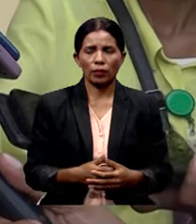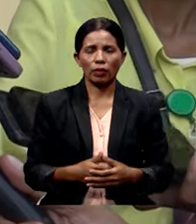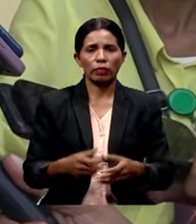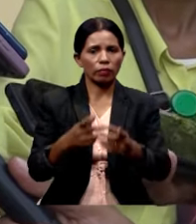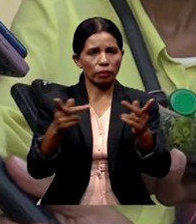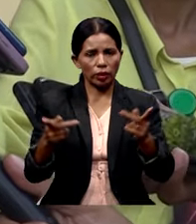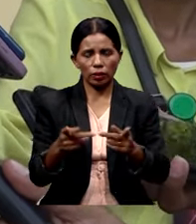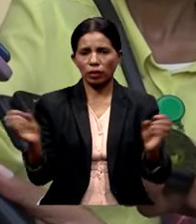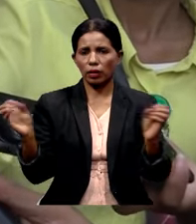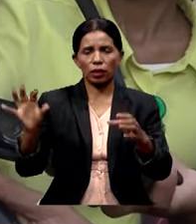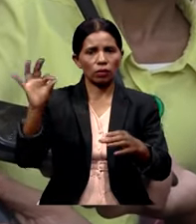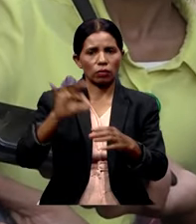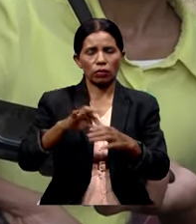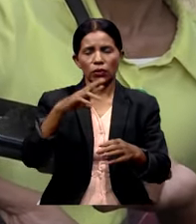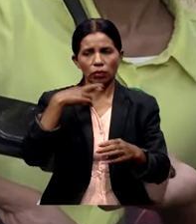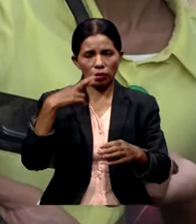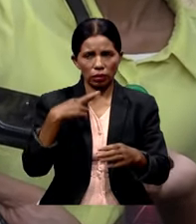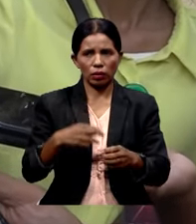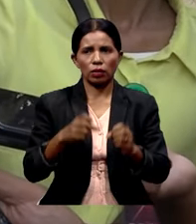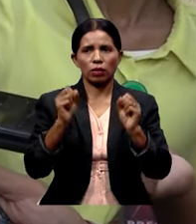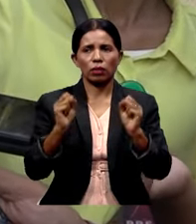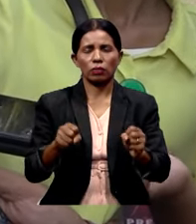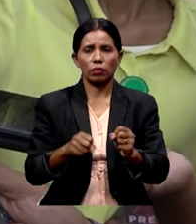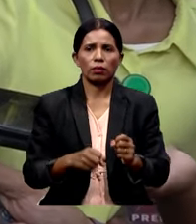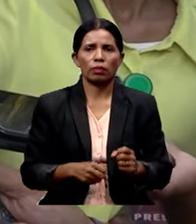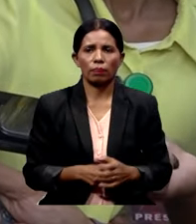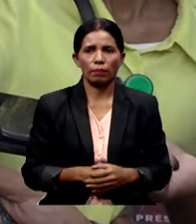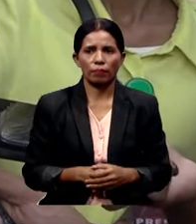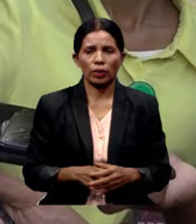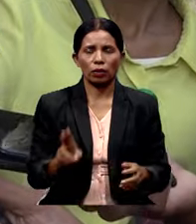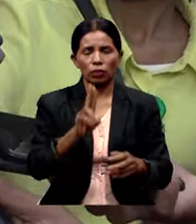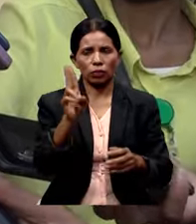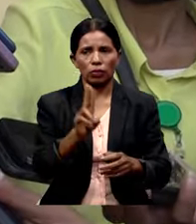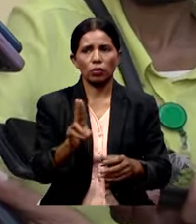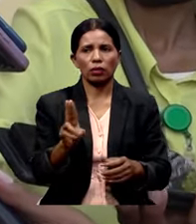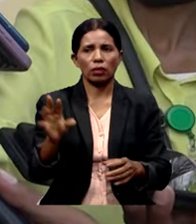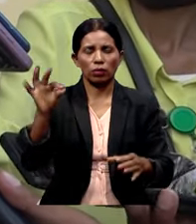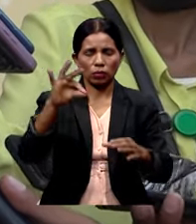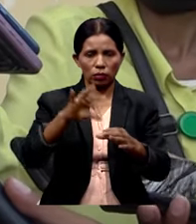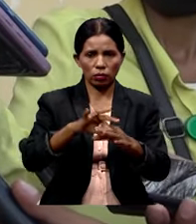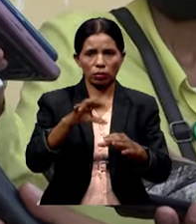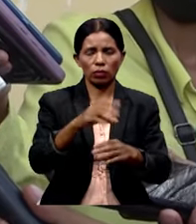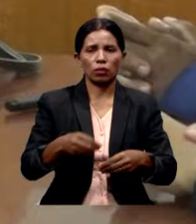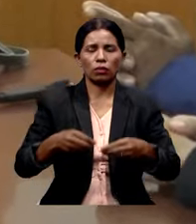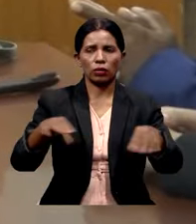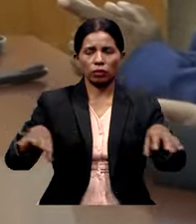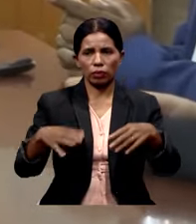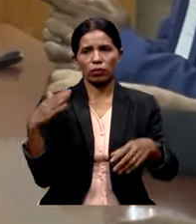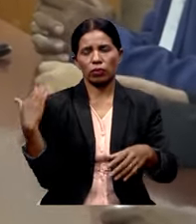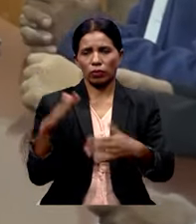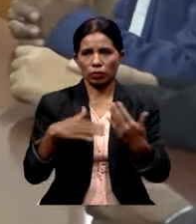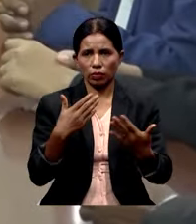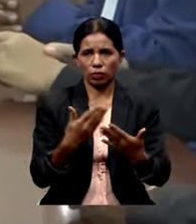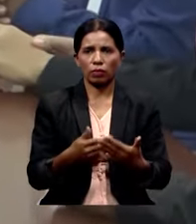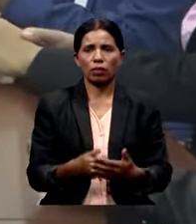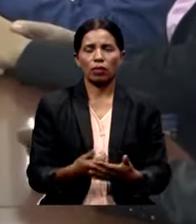né natar abandonado ser né ori vele utiliza para halo produção criar serviço para jovens ser. Dau-dau